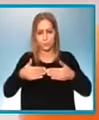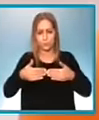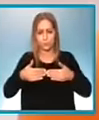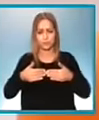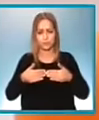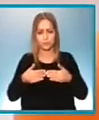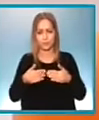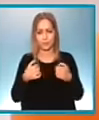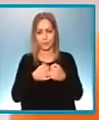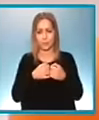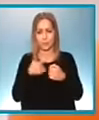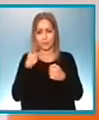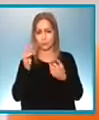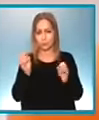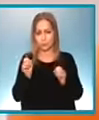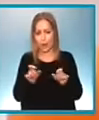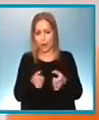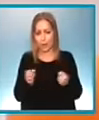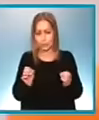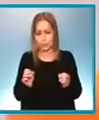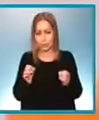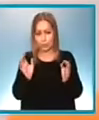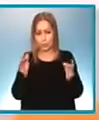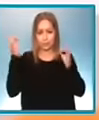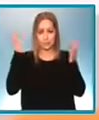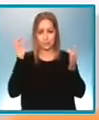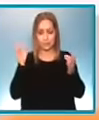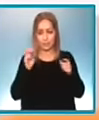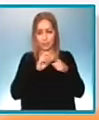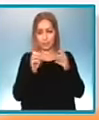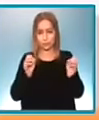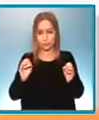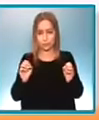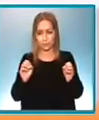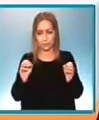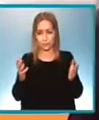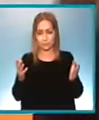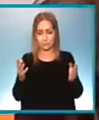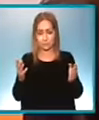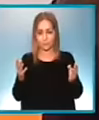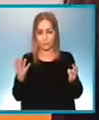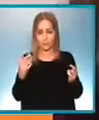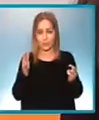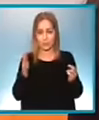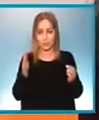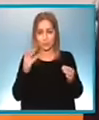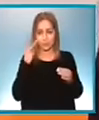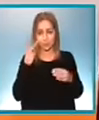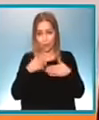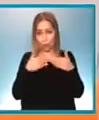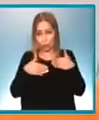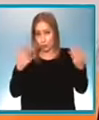porque na guerra não tens televisão, não tens rádio, a gente tem que se divertir. Sem eletricidade, água. Sem nada. Sem nada. Pois, mas tem que se fazer vida, não